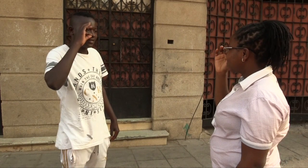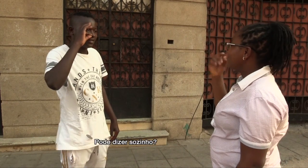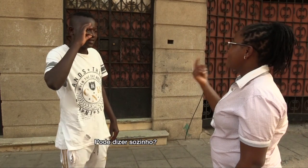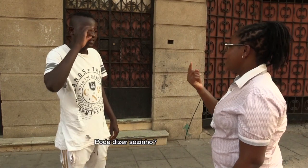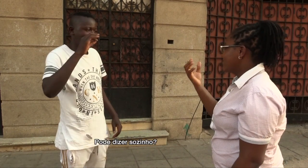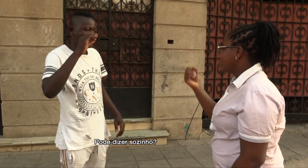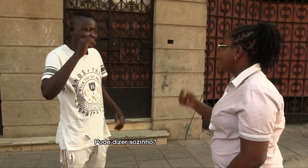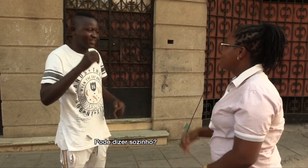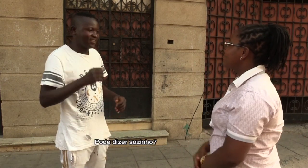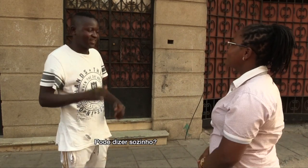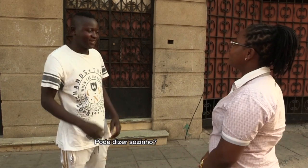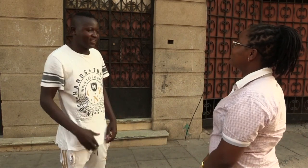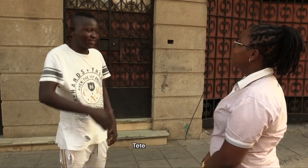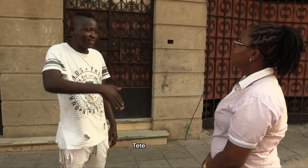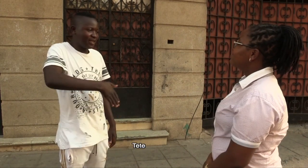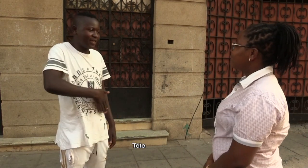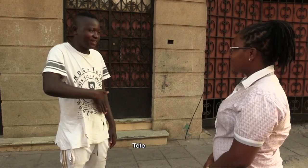Pode dizer sozinho.